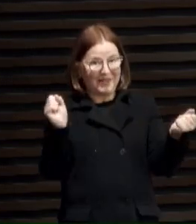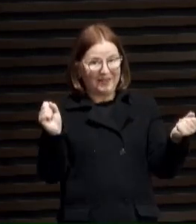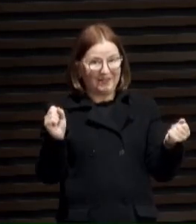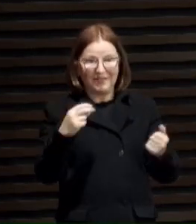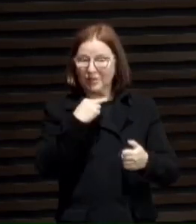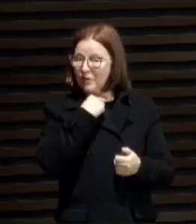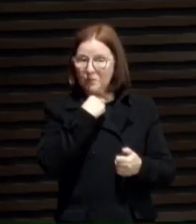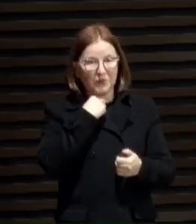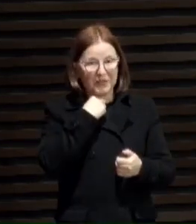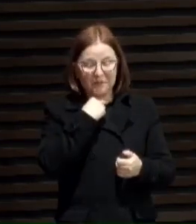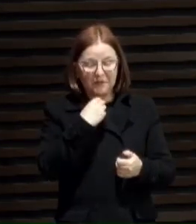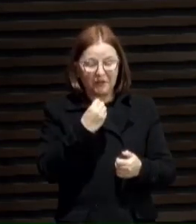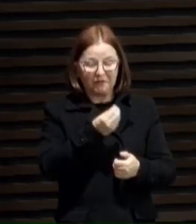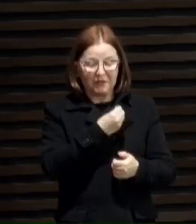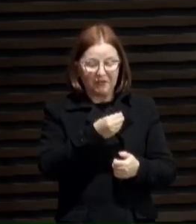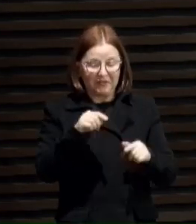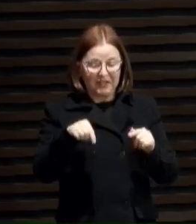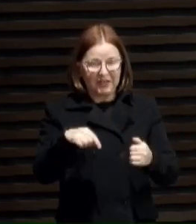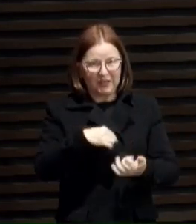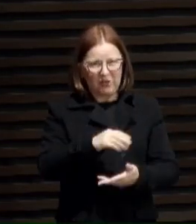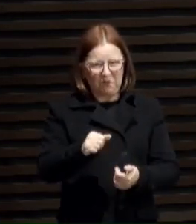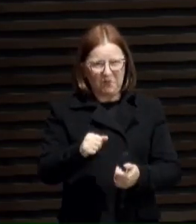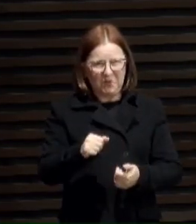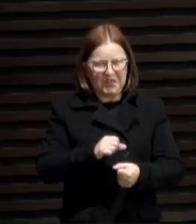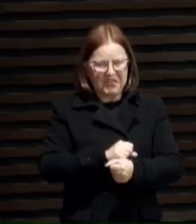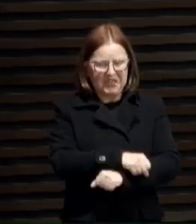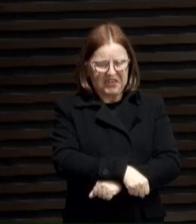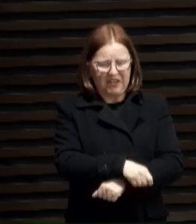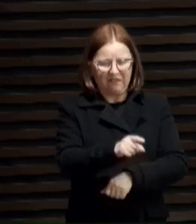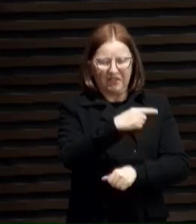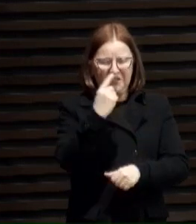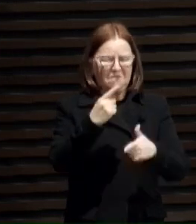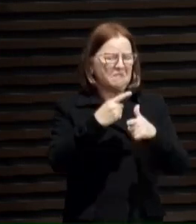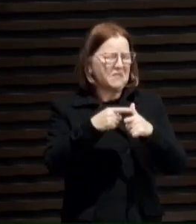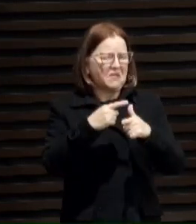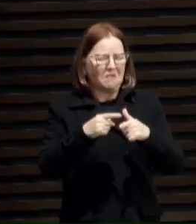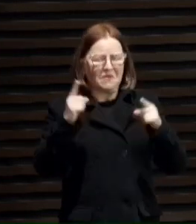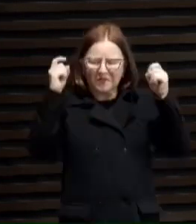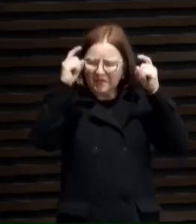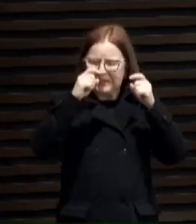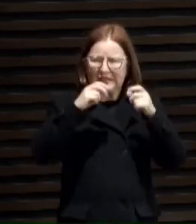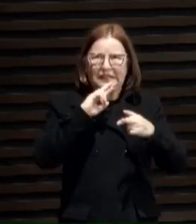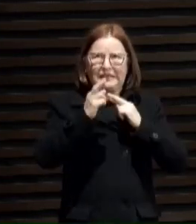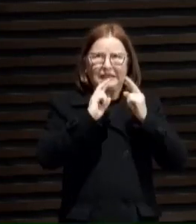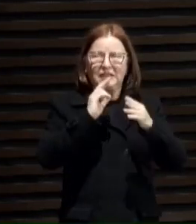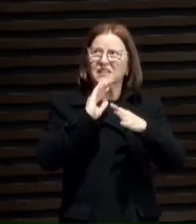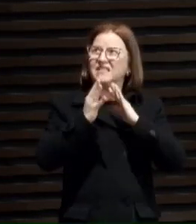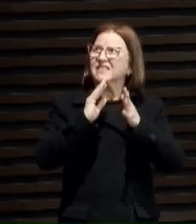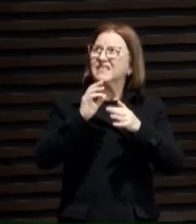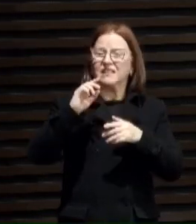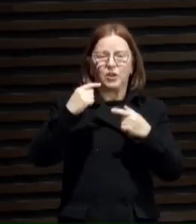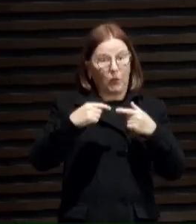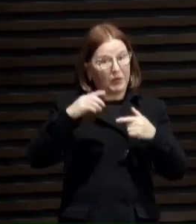aqui escravos dos nossos problemas, das nossas dificuldades, reclamando e murmurando contra Deus, sabendo